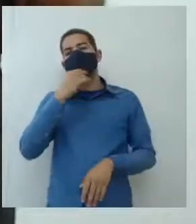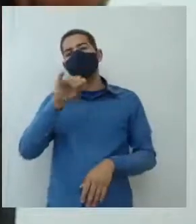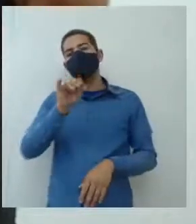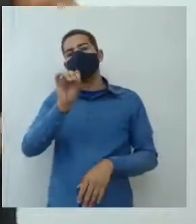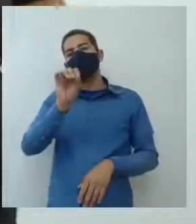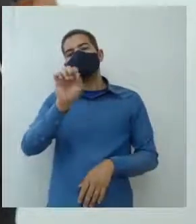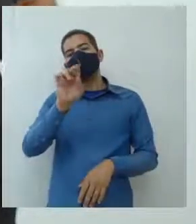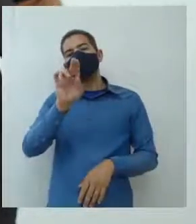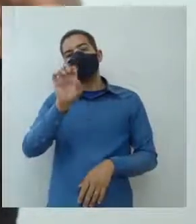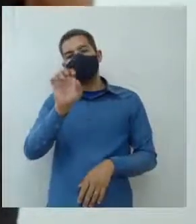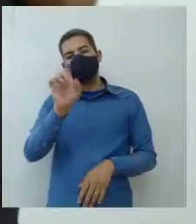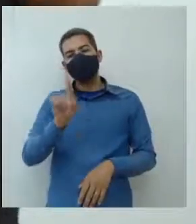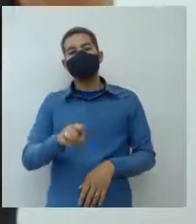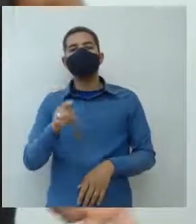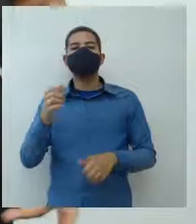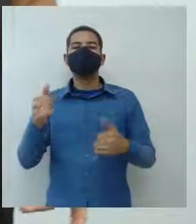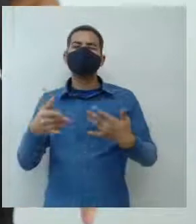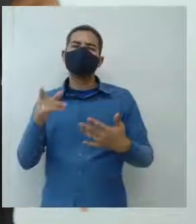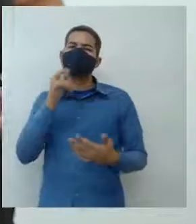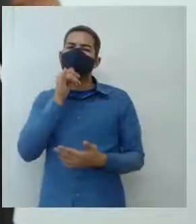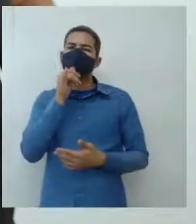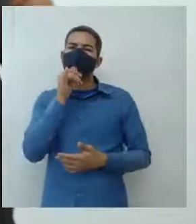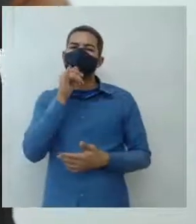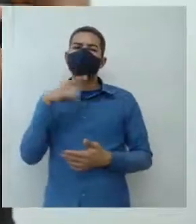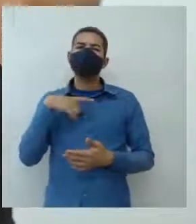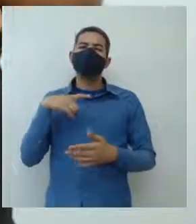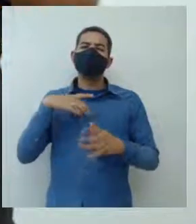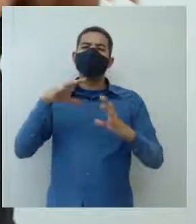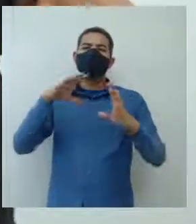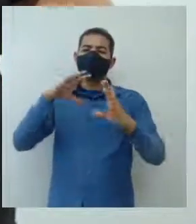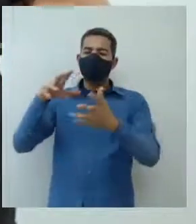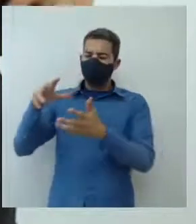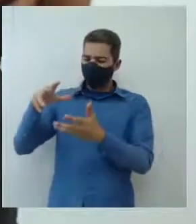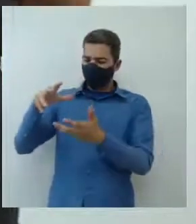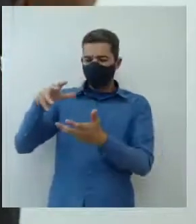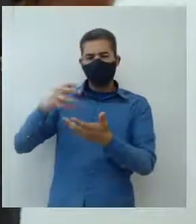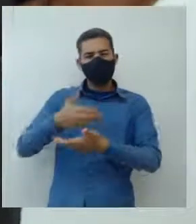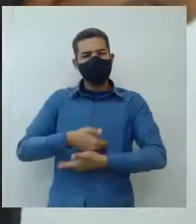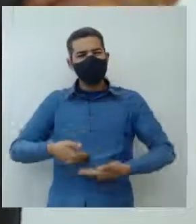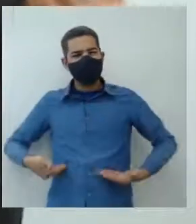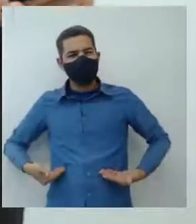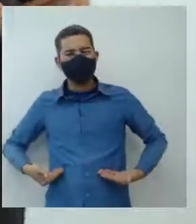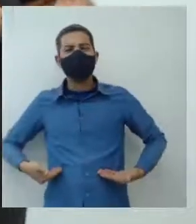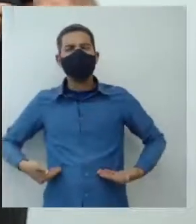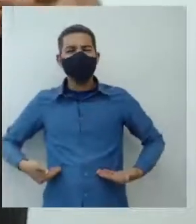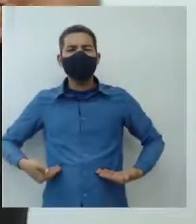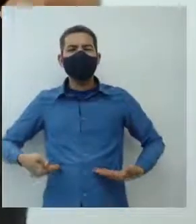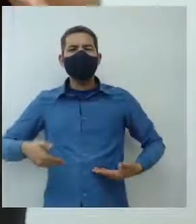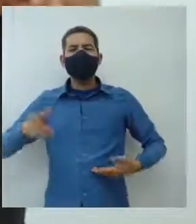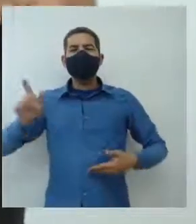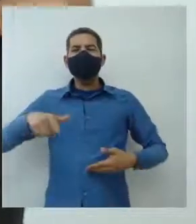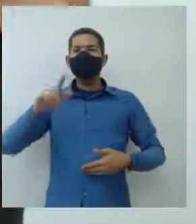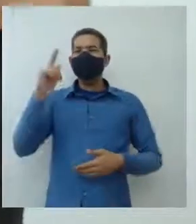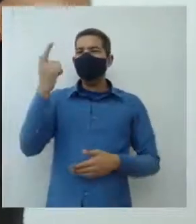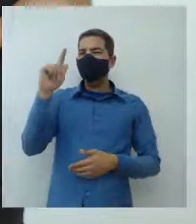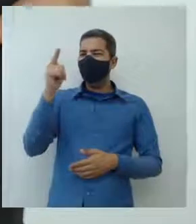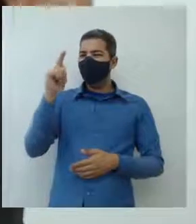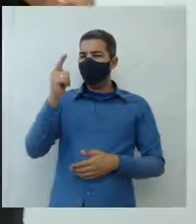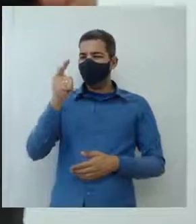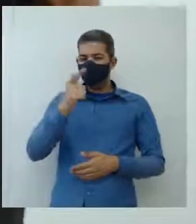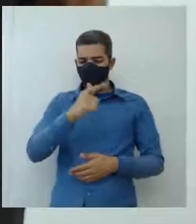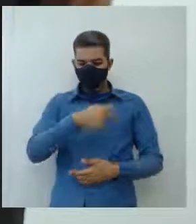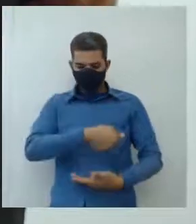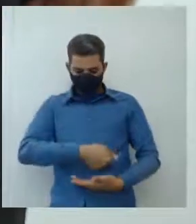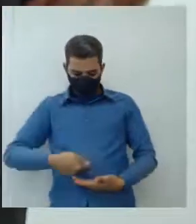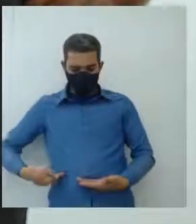da Fome, Geopolítica da Fome, Fome Tema Proibido. Então todos eles vêm trazer essas questões de alimentação